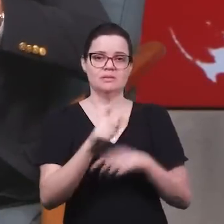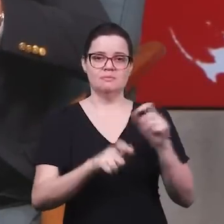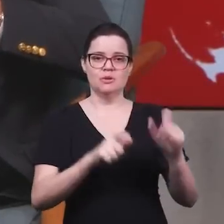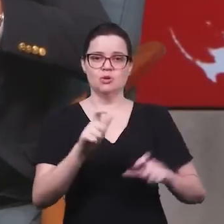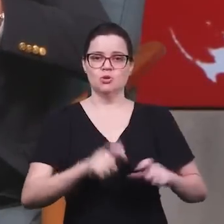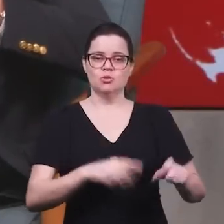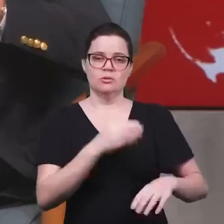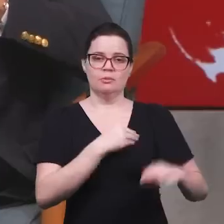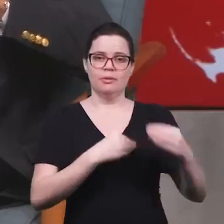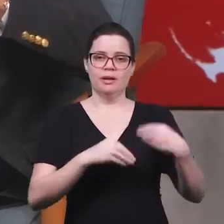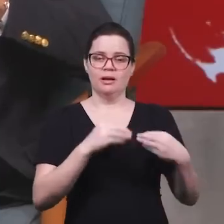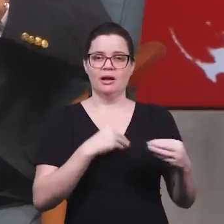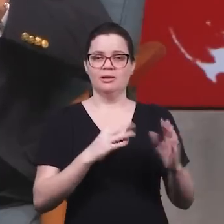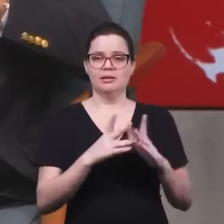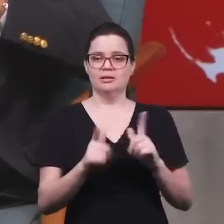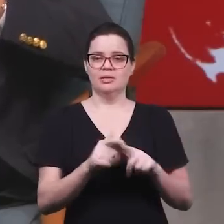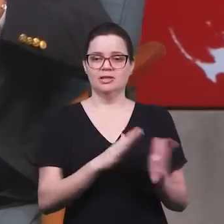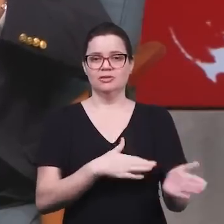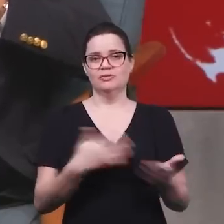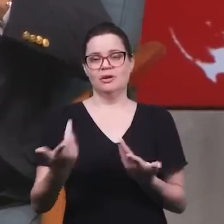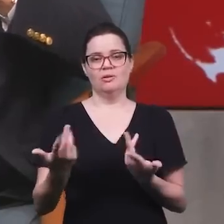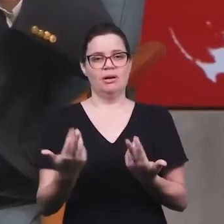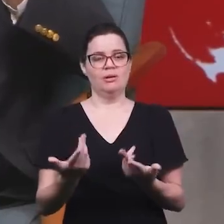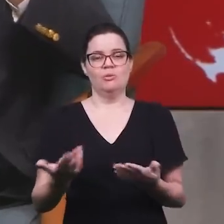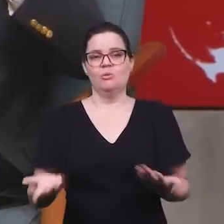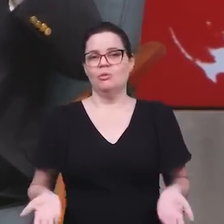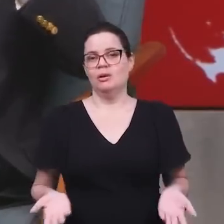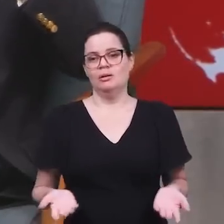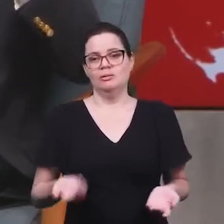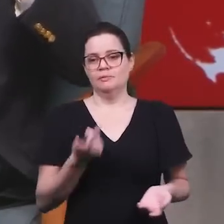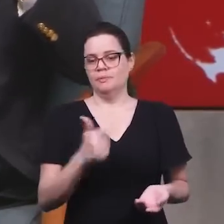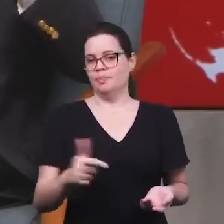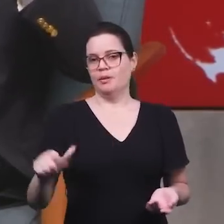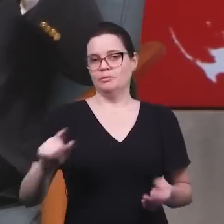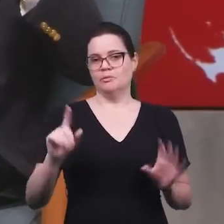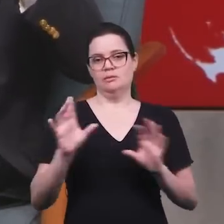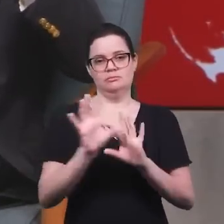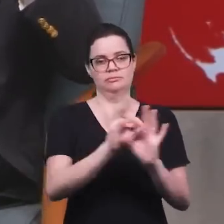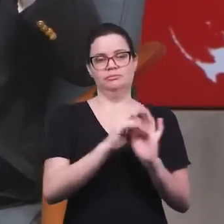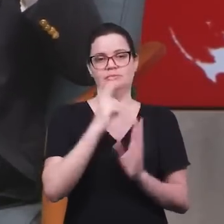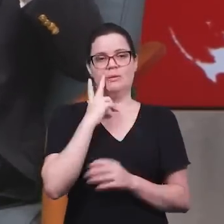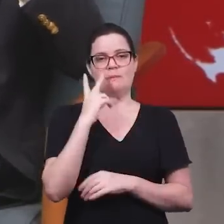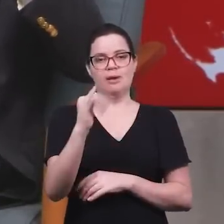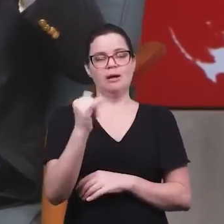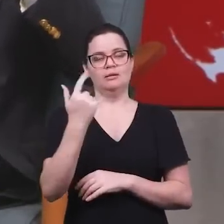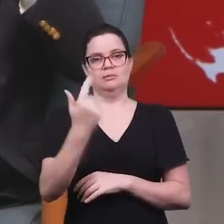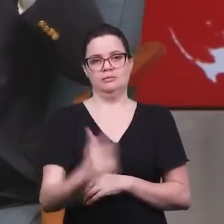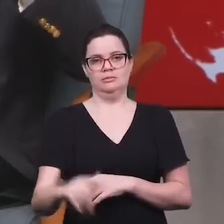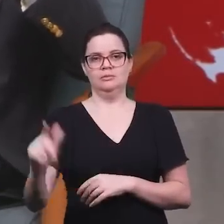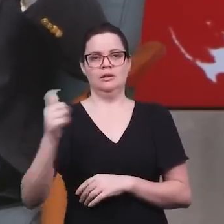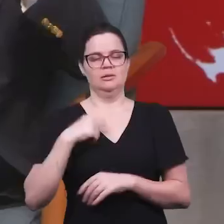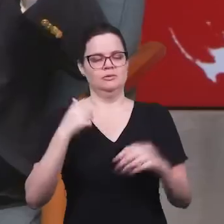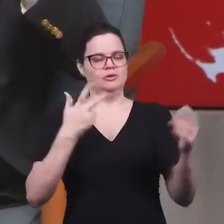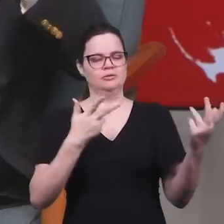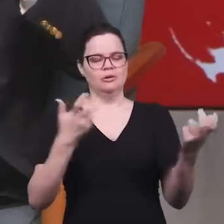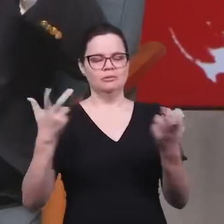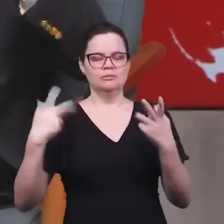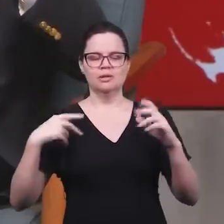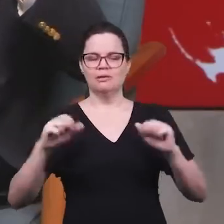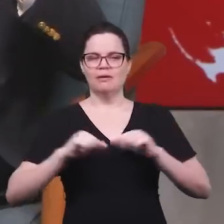a igreja, está viúva, igreja infiel. Então há uma identificação ali muito clara